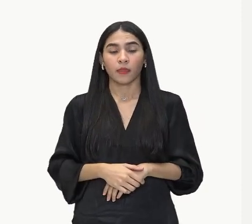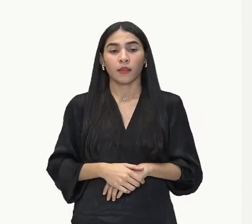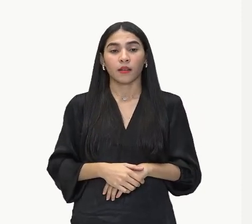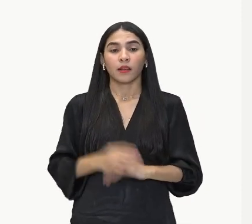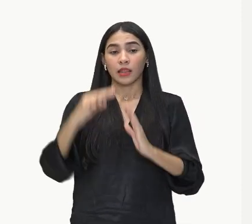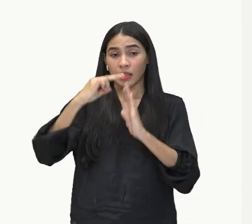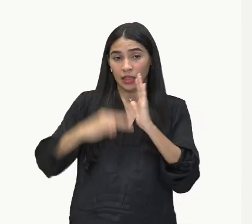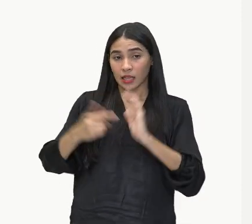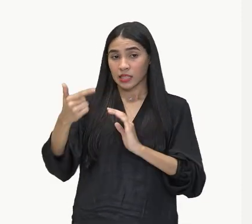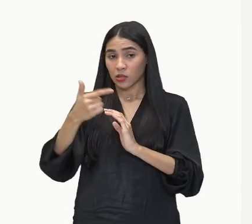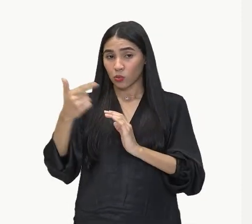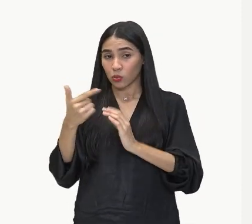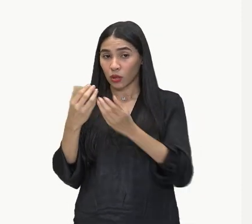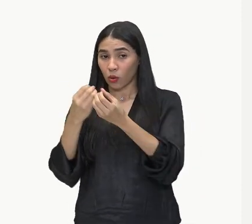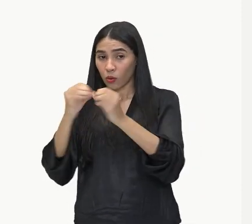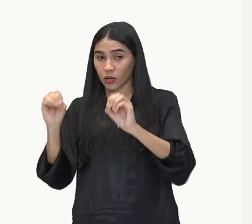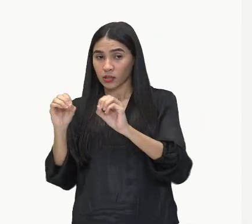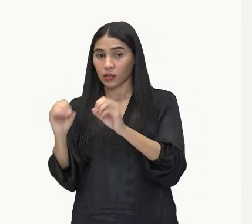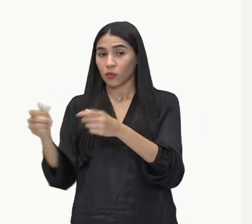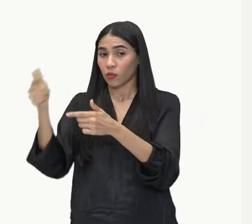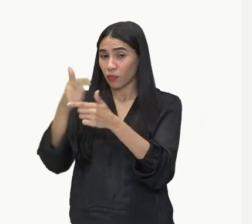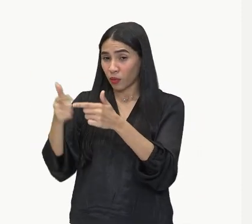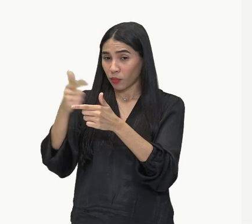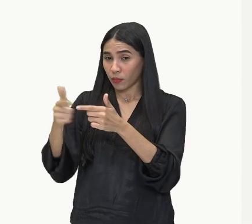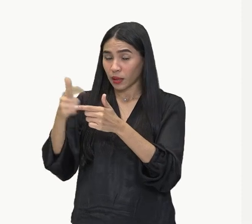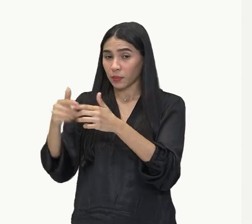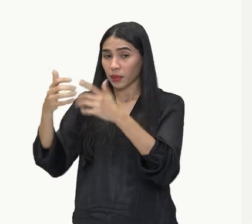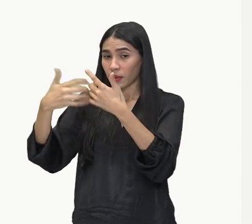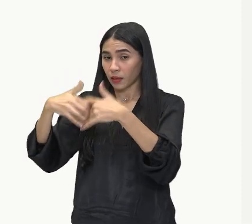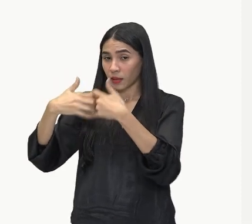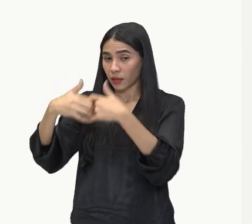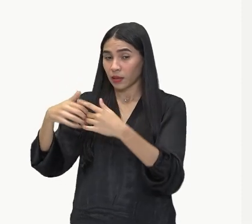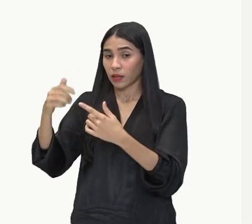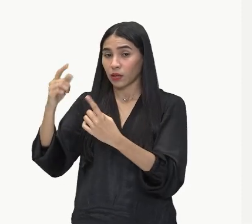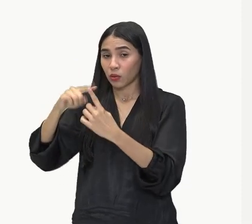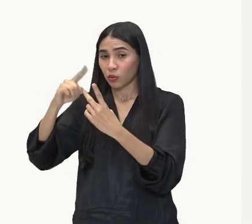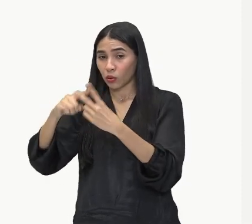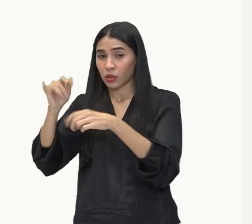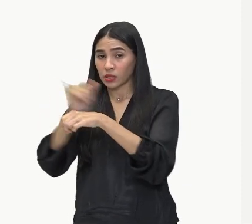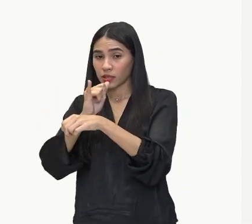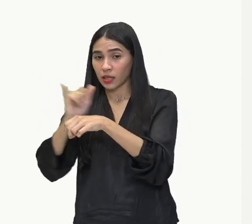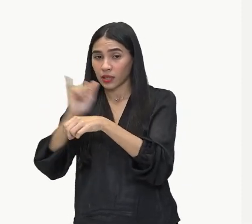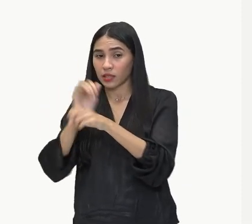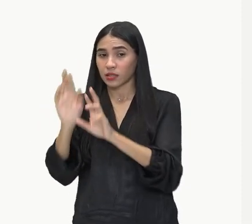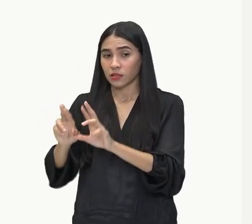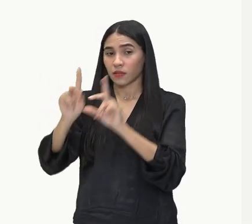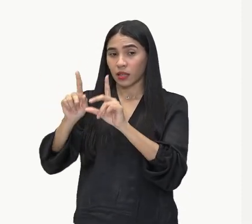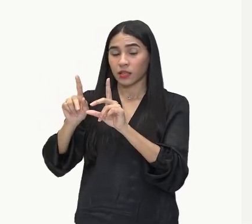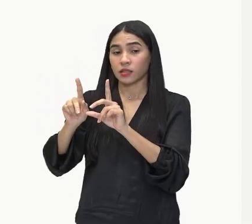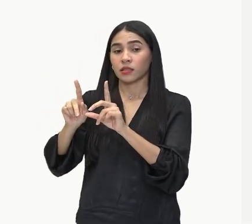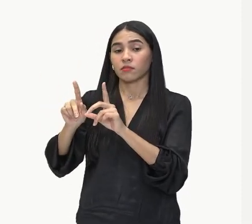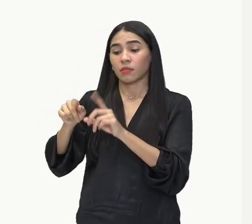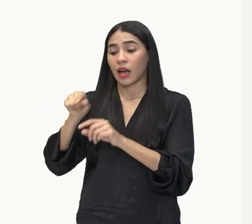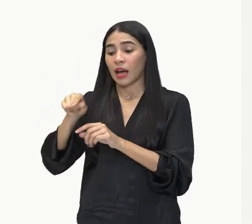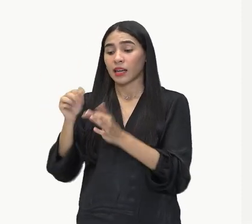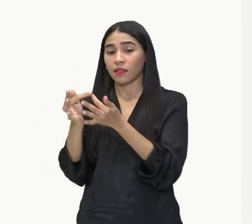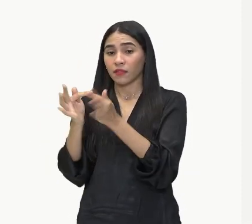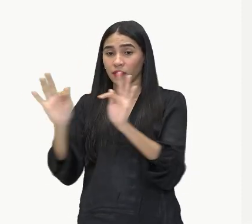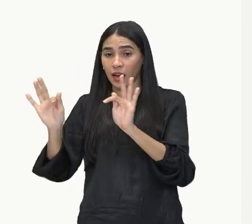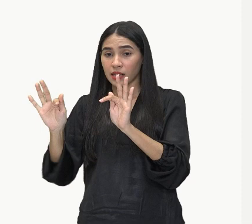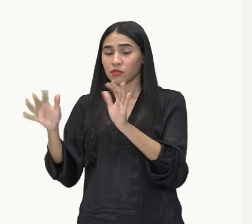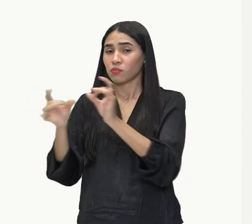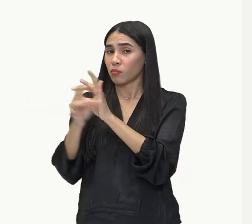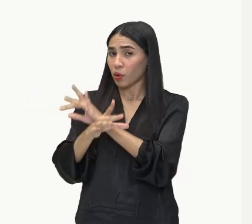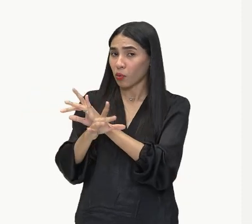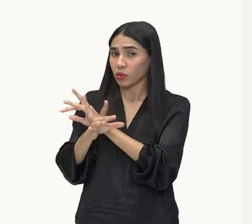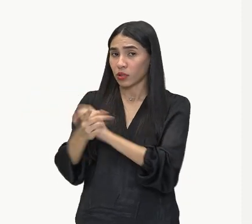lê a segunda oração, causa danos neurológicos por 2 mecanismos distintos, certo? Também é uma oração completa. A gente